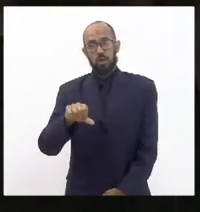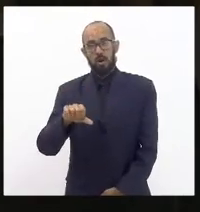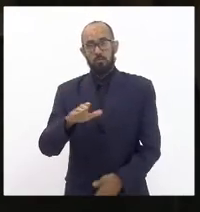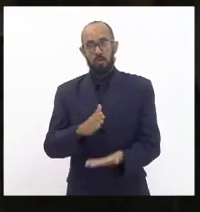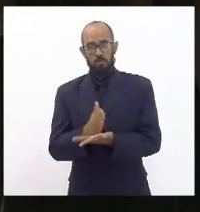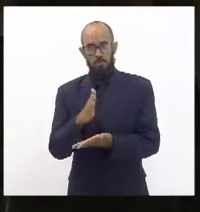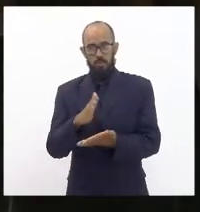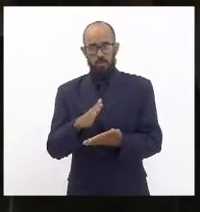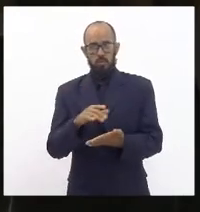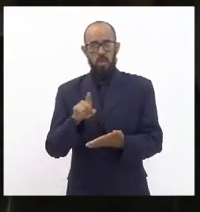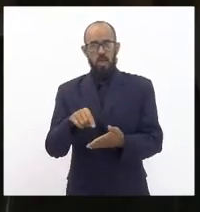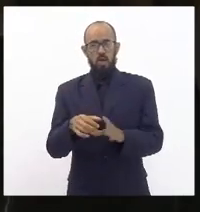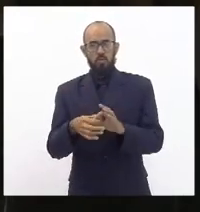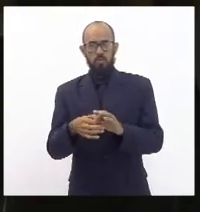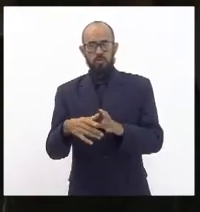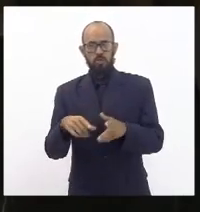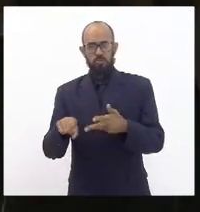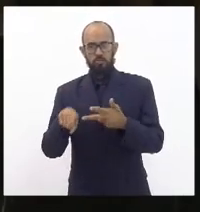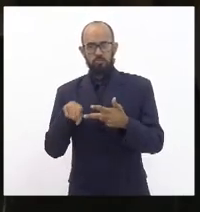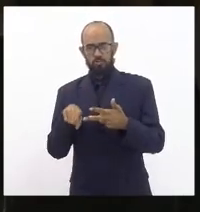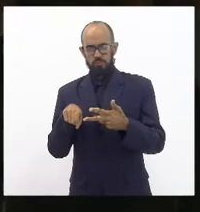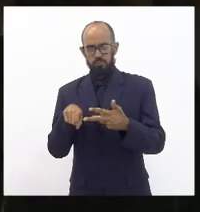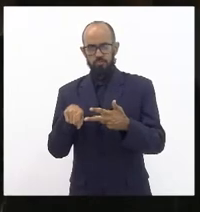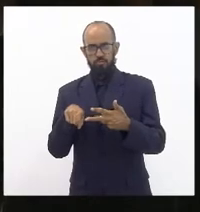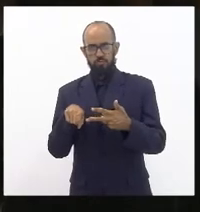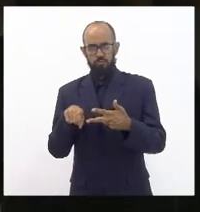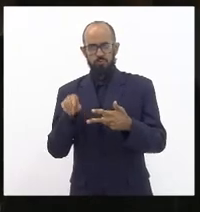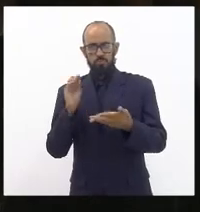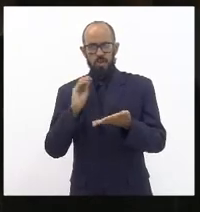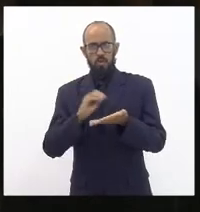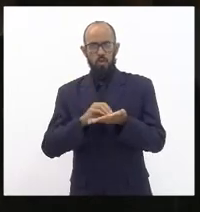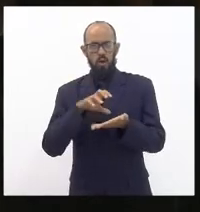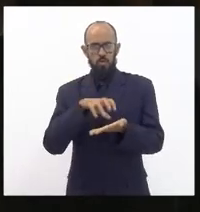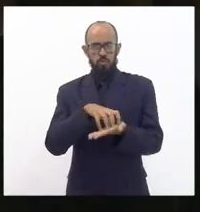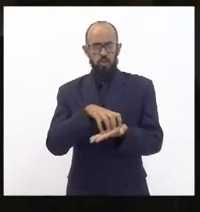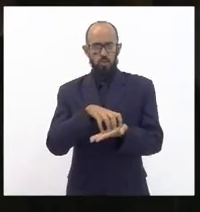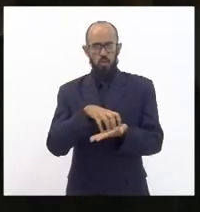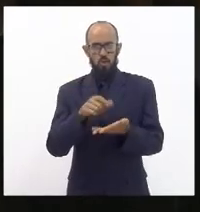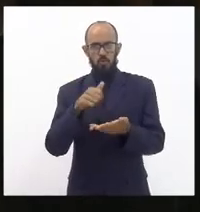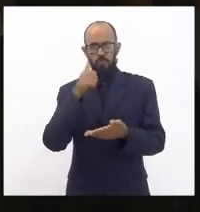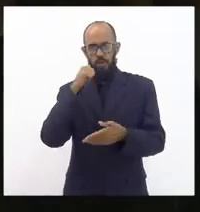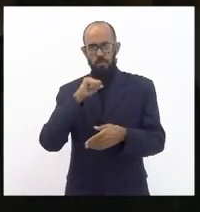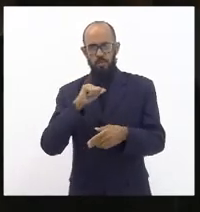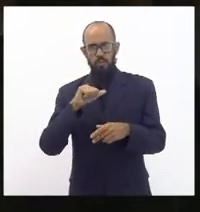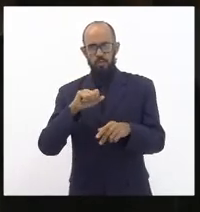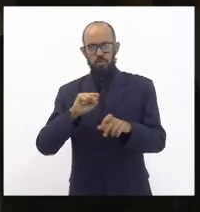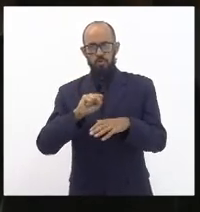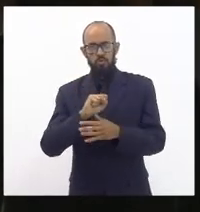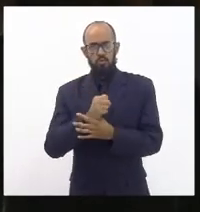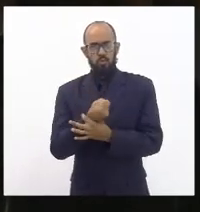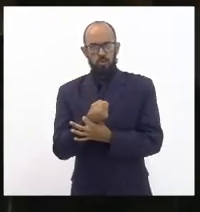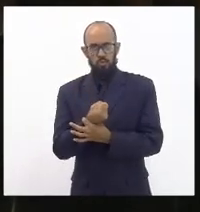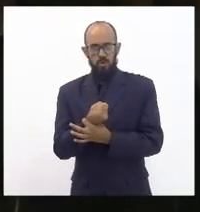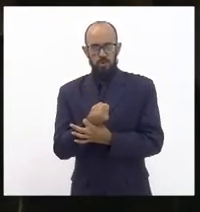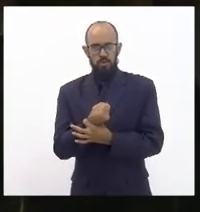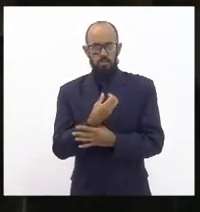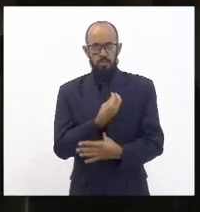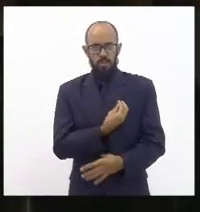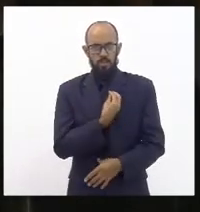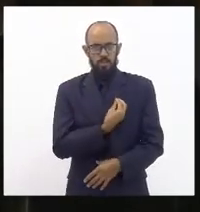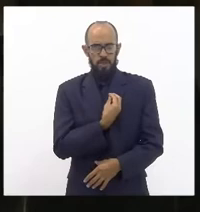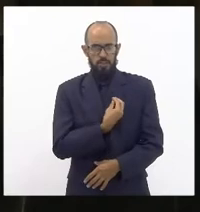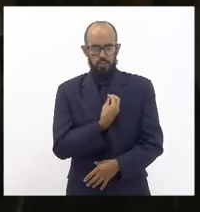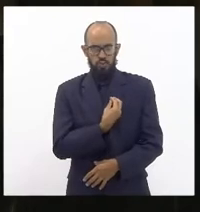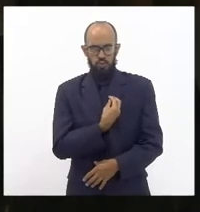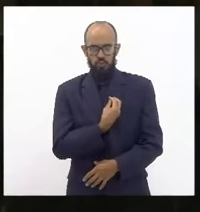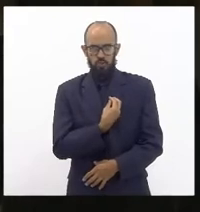aonde o poder executivo inclui o segmento feminino no programa segurança presente no âmbito do Estado do Rio de Janeiro